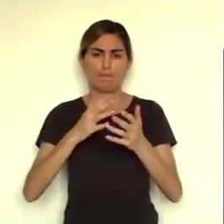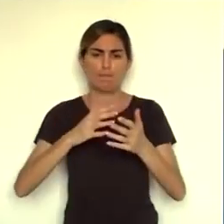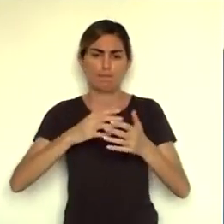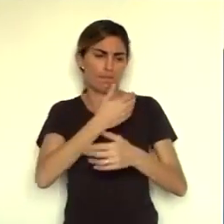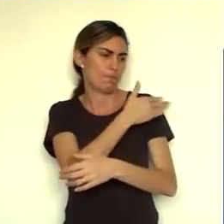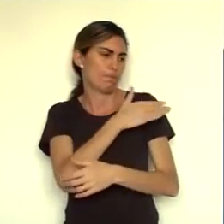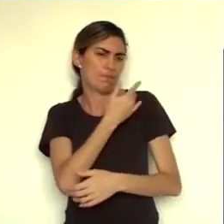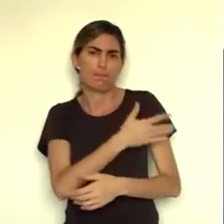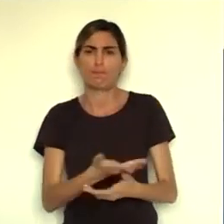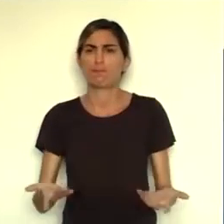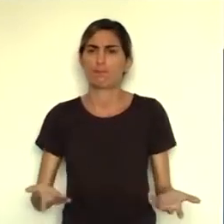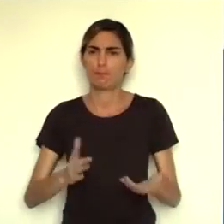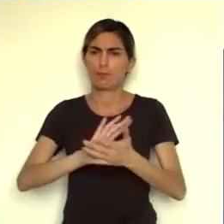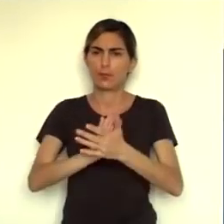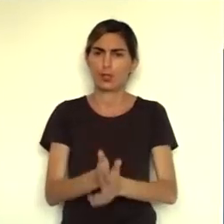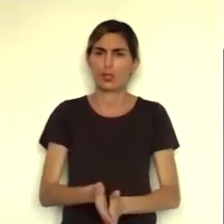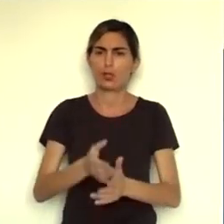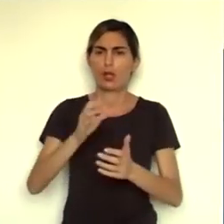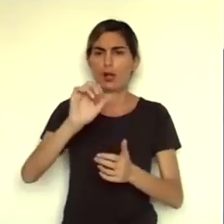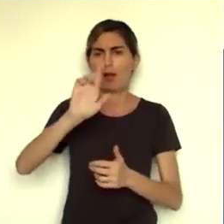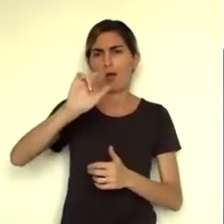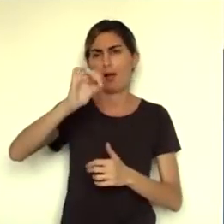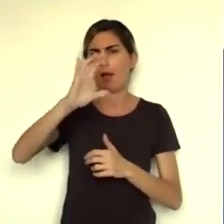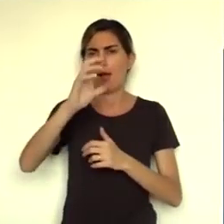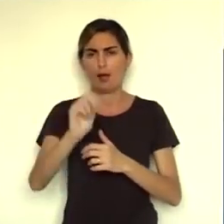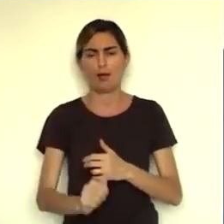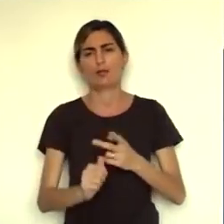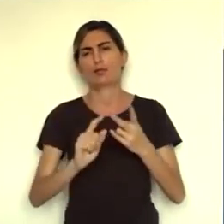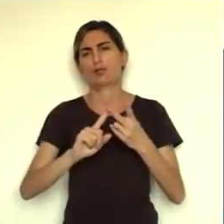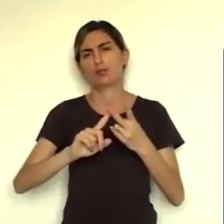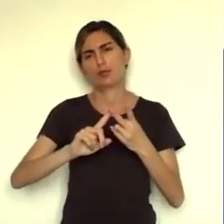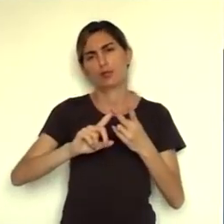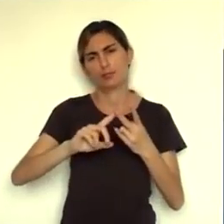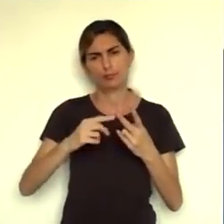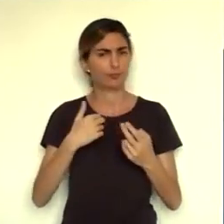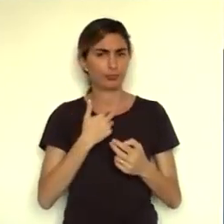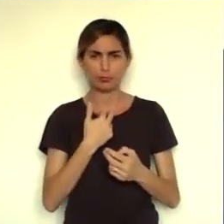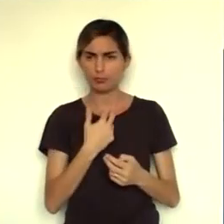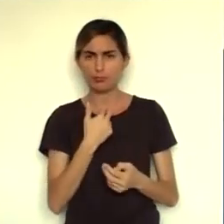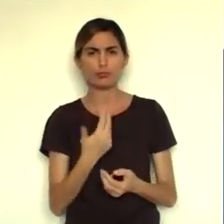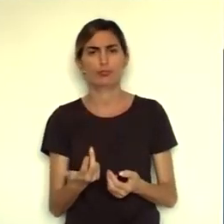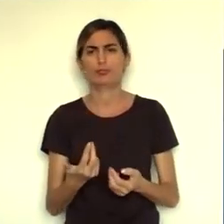promover preconceito de origem e raça, que são os aspectos biológicos